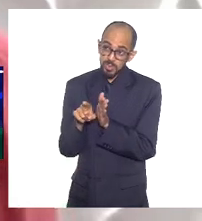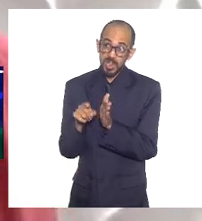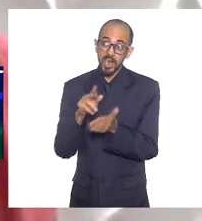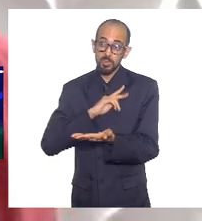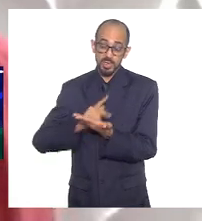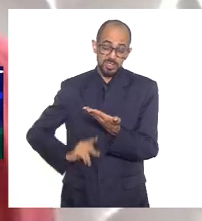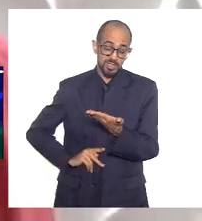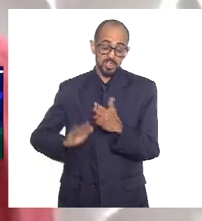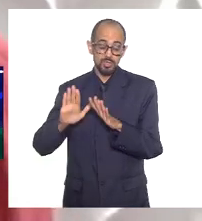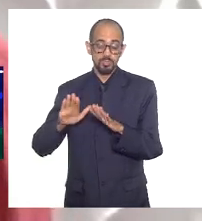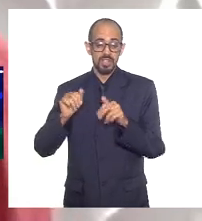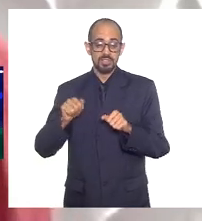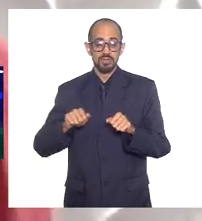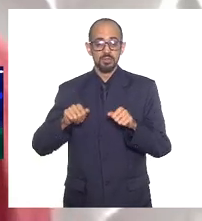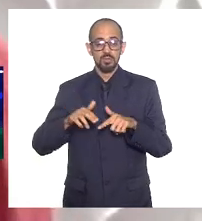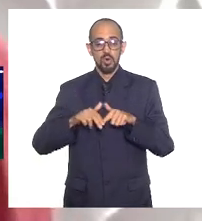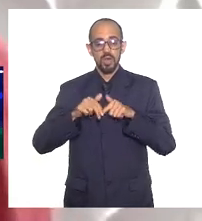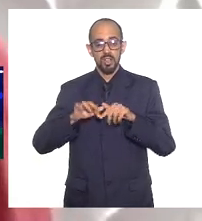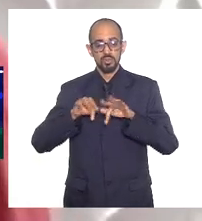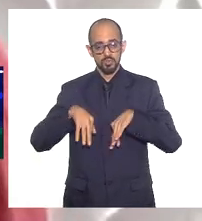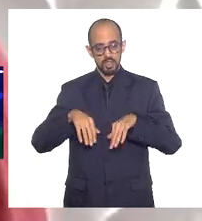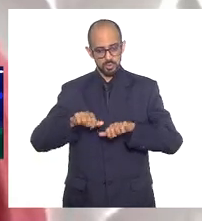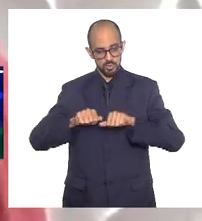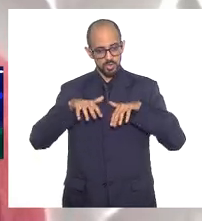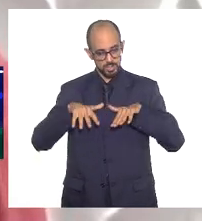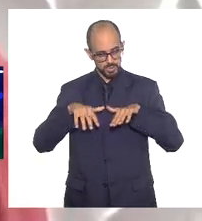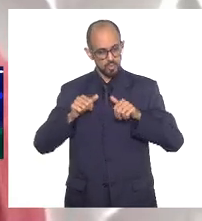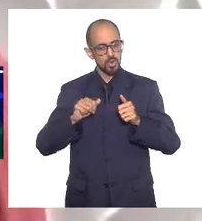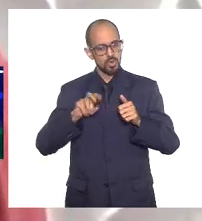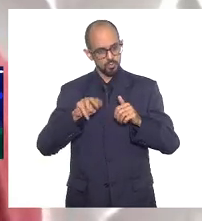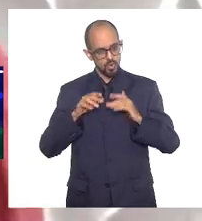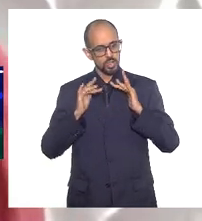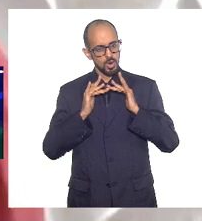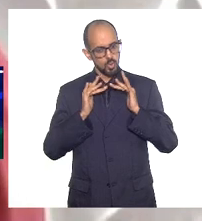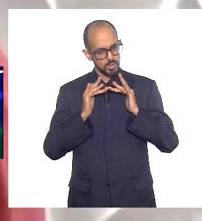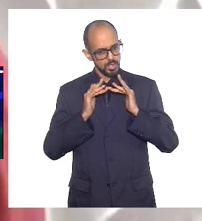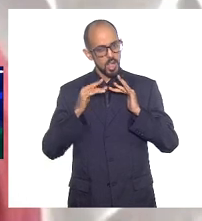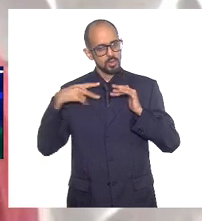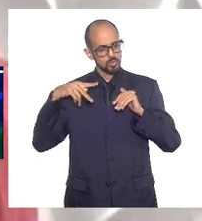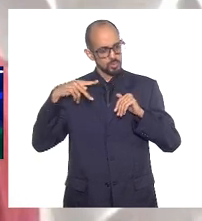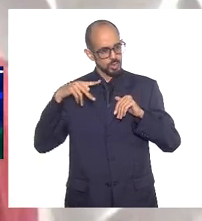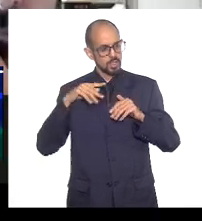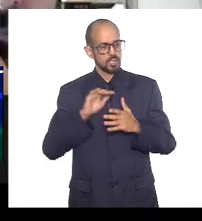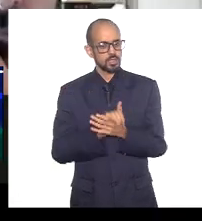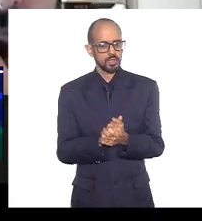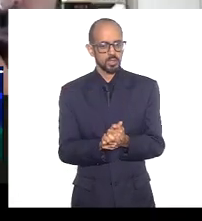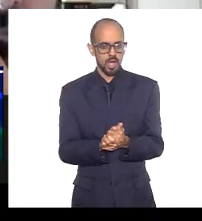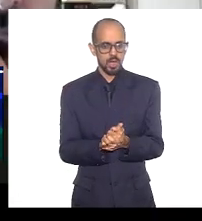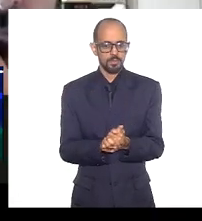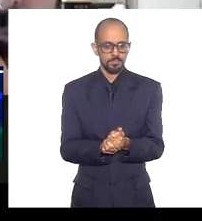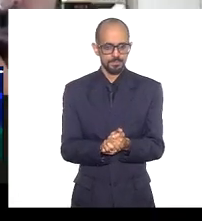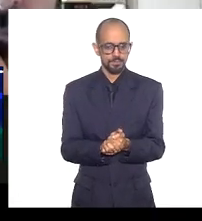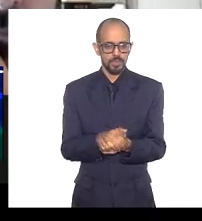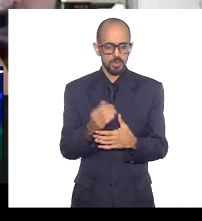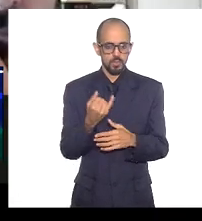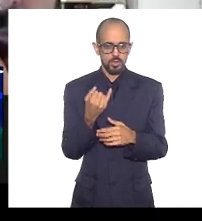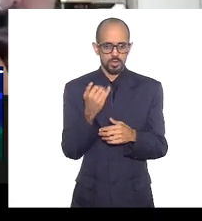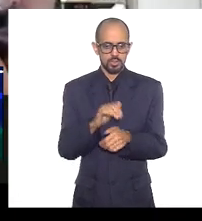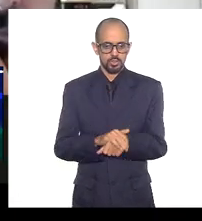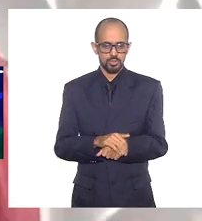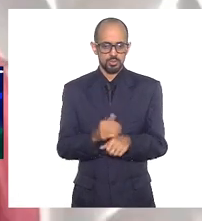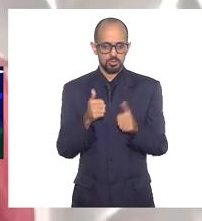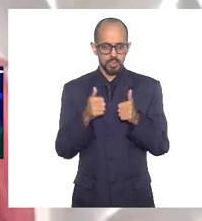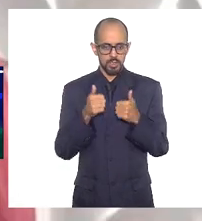da sessão não respondendo vou até fazer um contato com ele para saber a resposta mas é importante que todos estejamos juntos